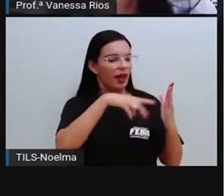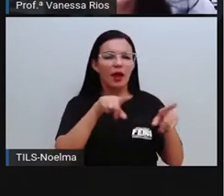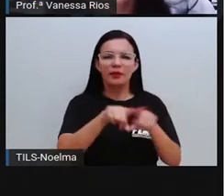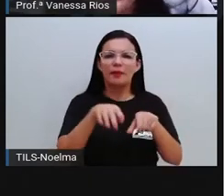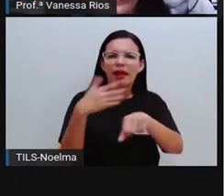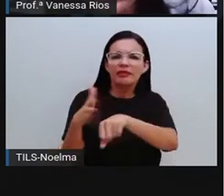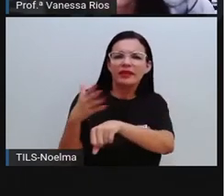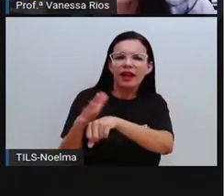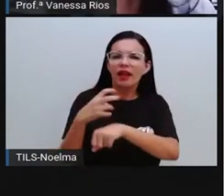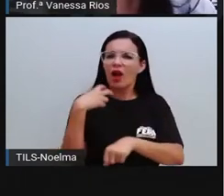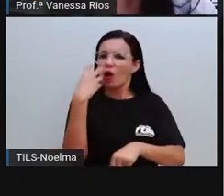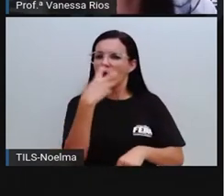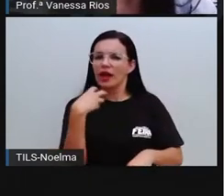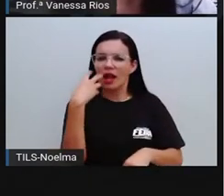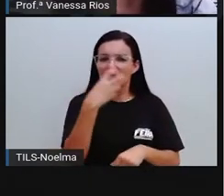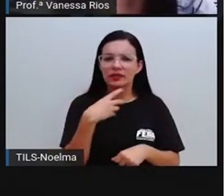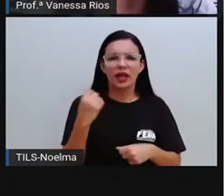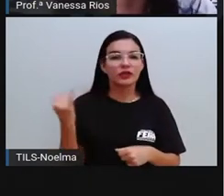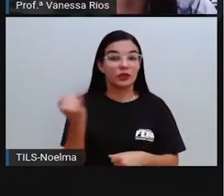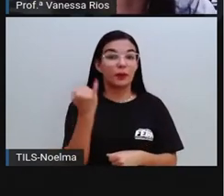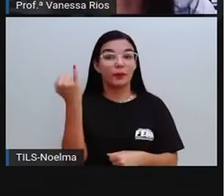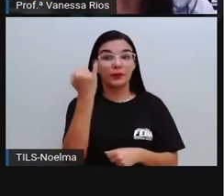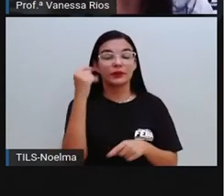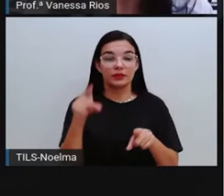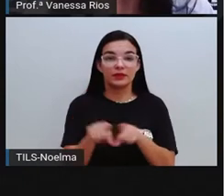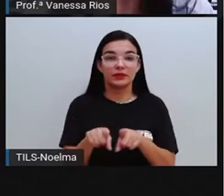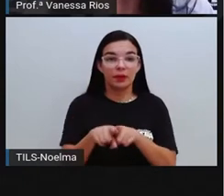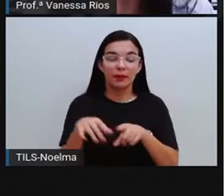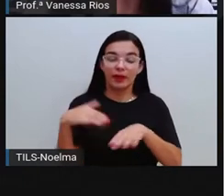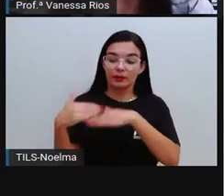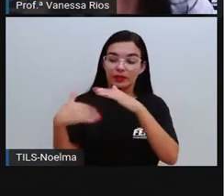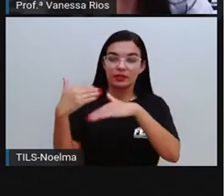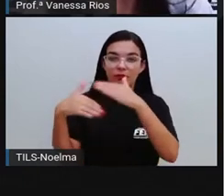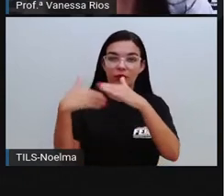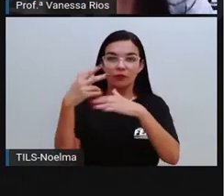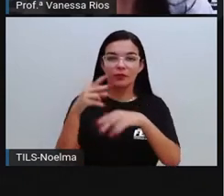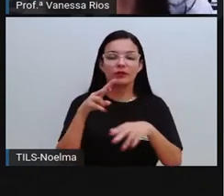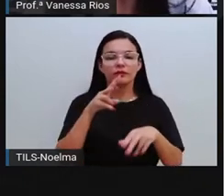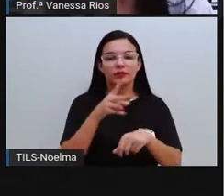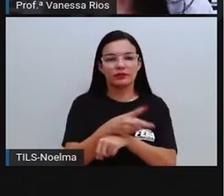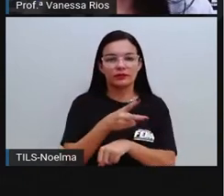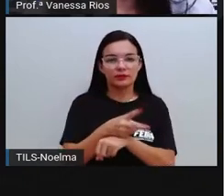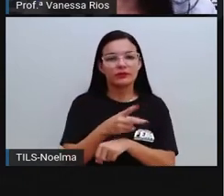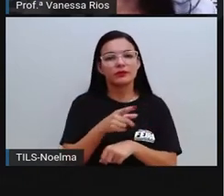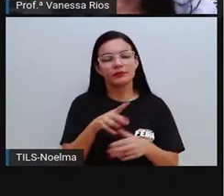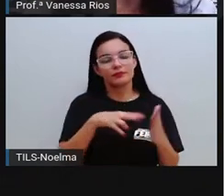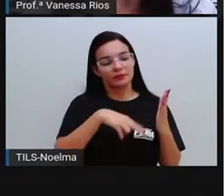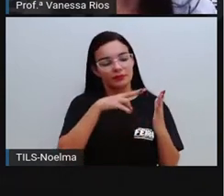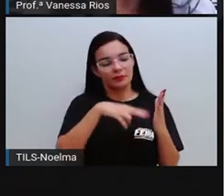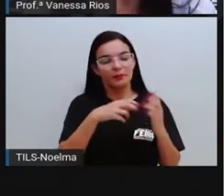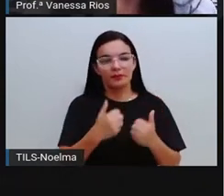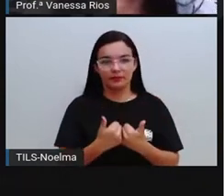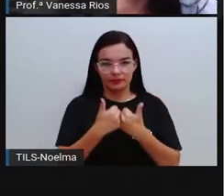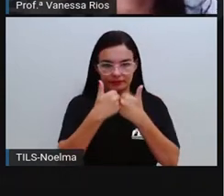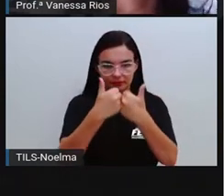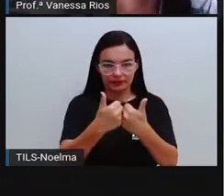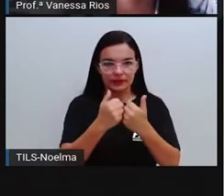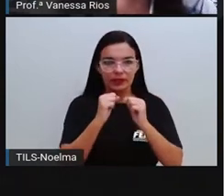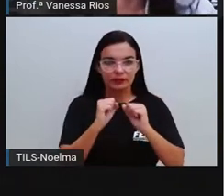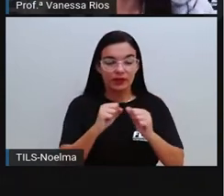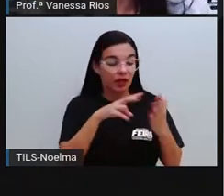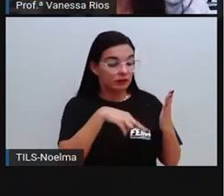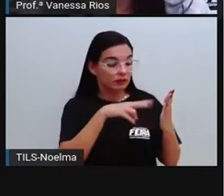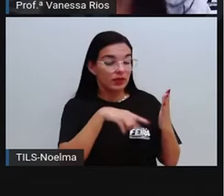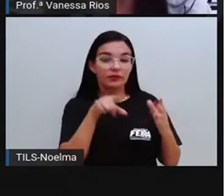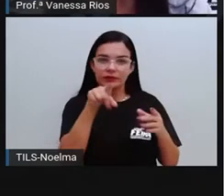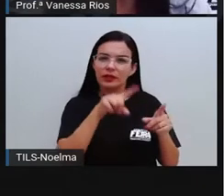treinar a oralidade, né? Que é tão importante para o desenvolvimento da leitura de vocês. Então, vamos lendo aí, ó, a prova vai lendo e